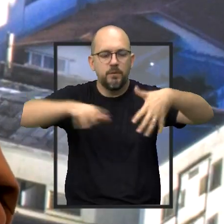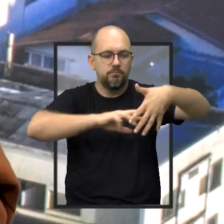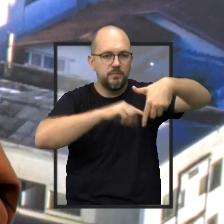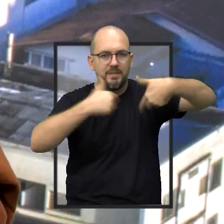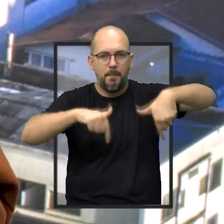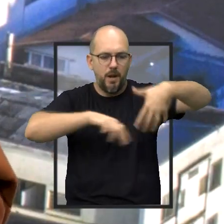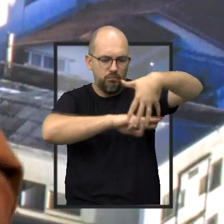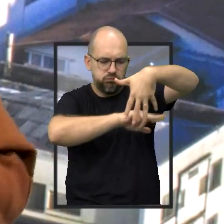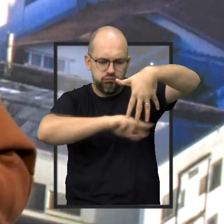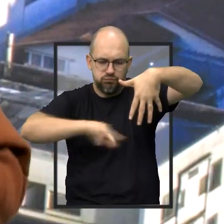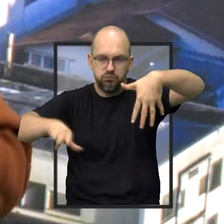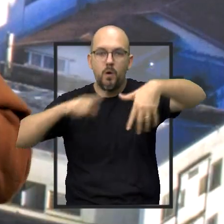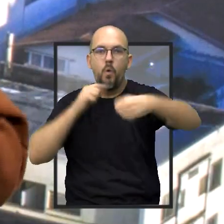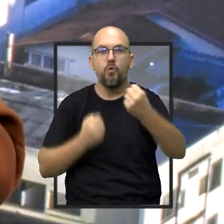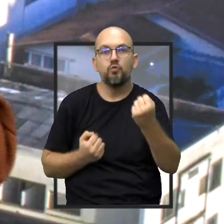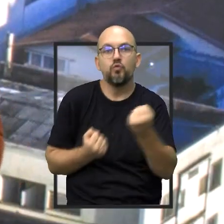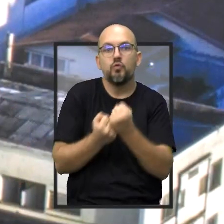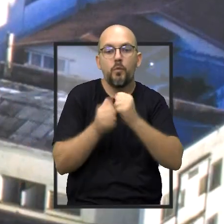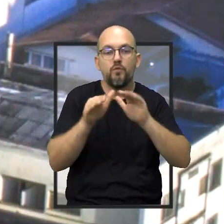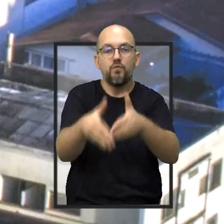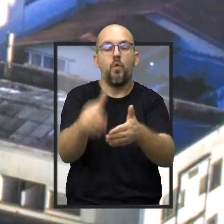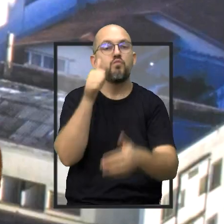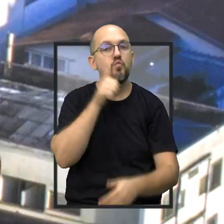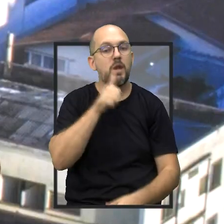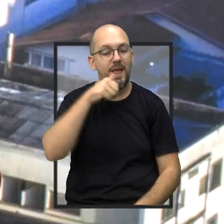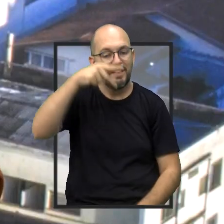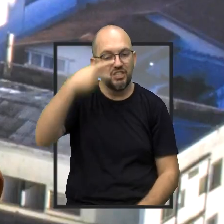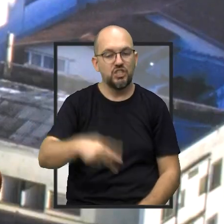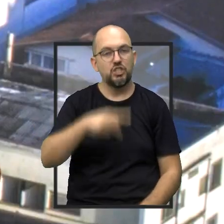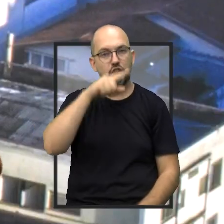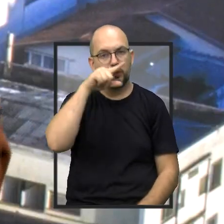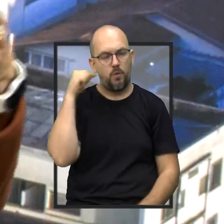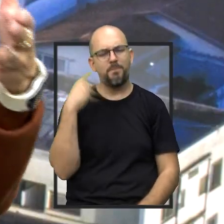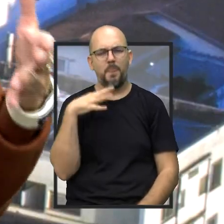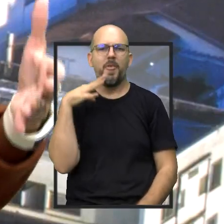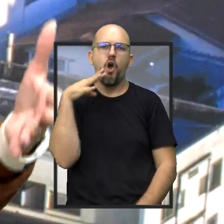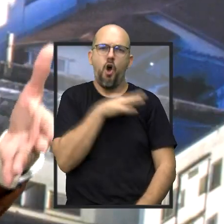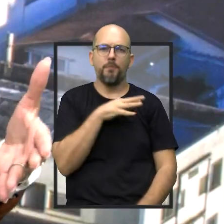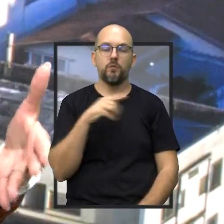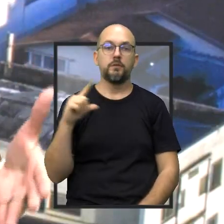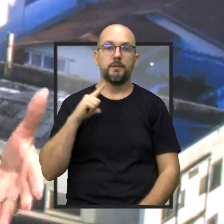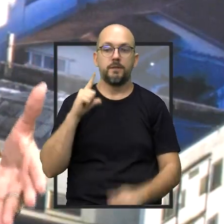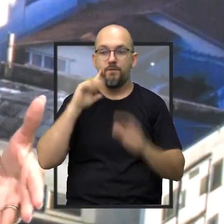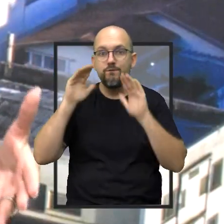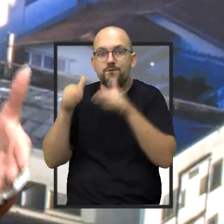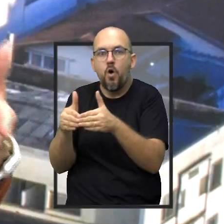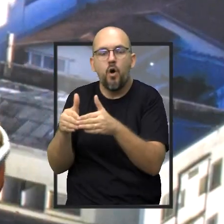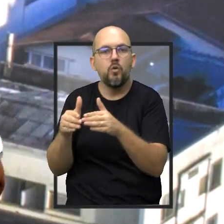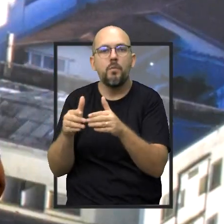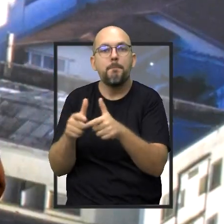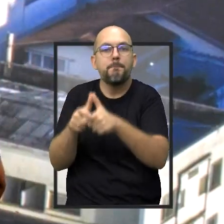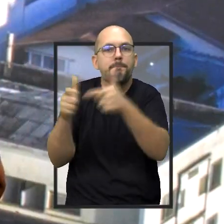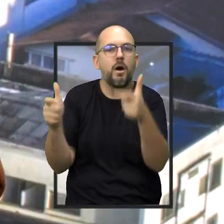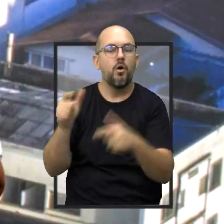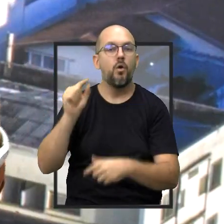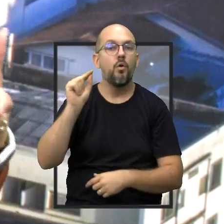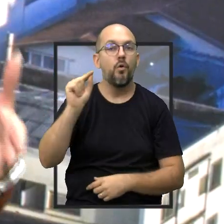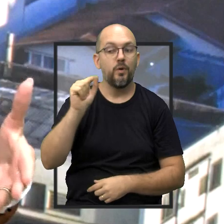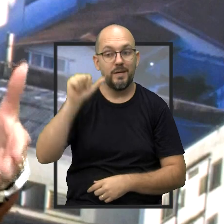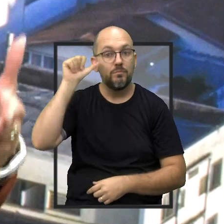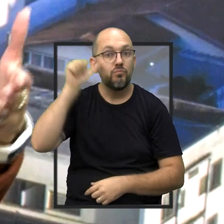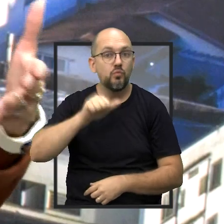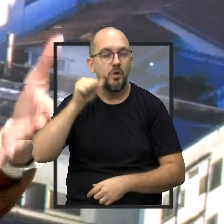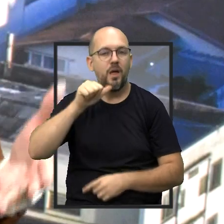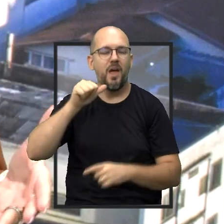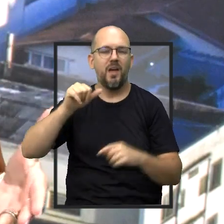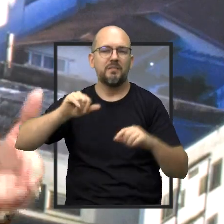Procuradoria, né? Que é esse suporte para as mulheres da nossa cidade. Óbvio que a gente tem um foco maior na